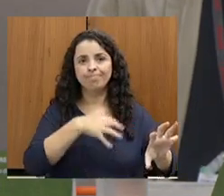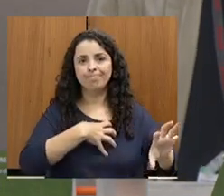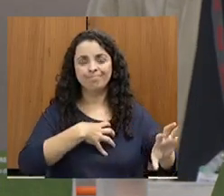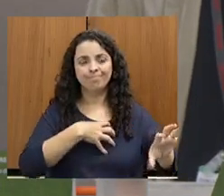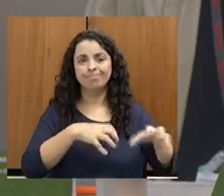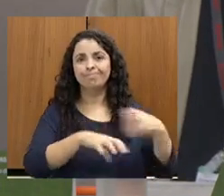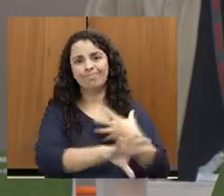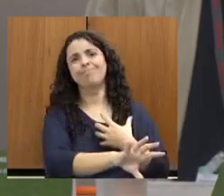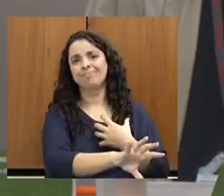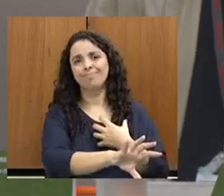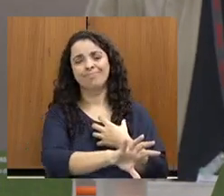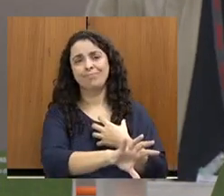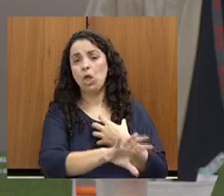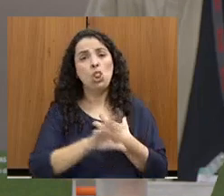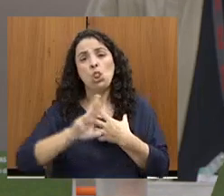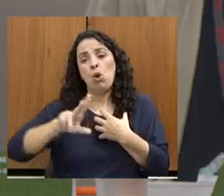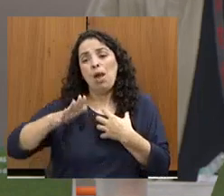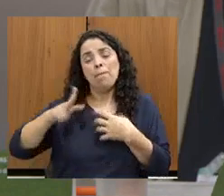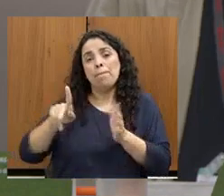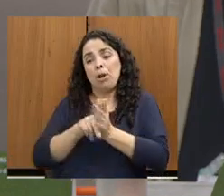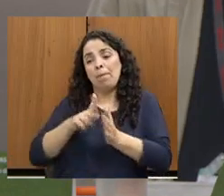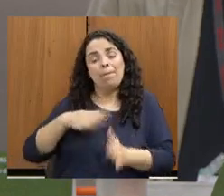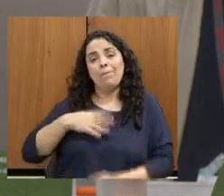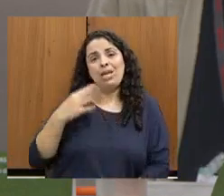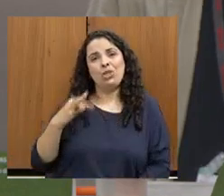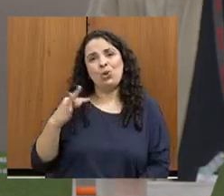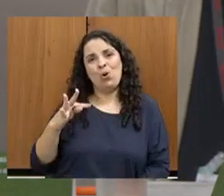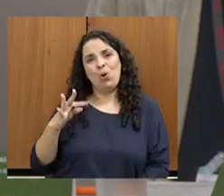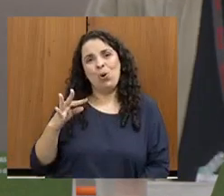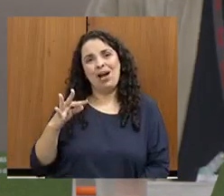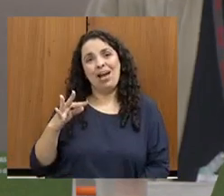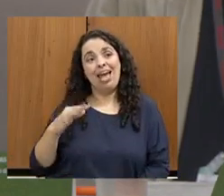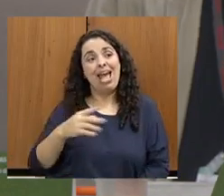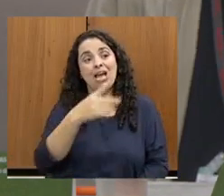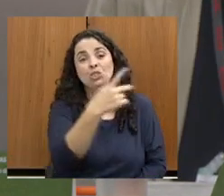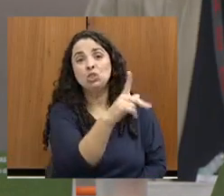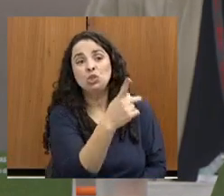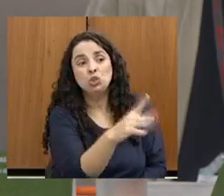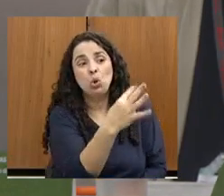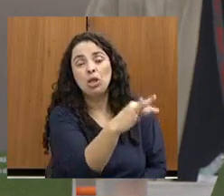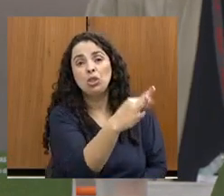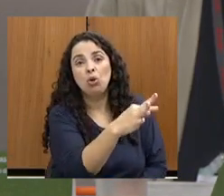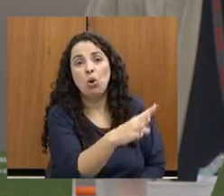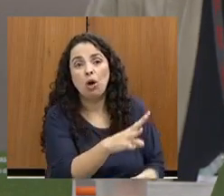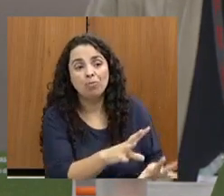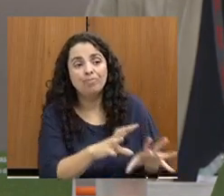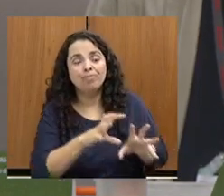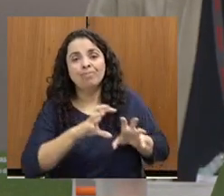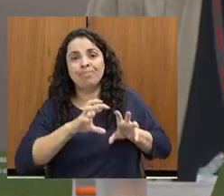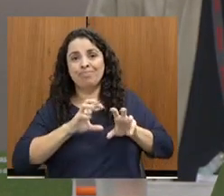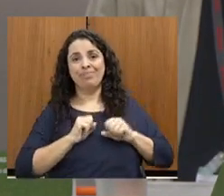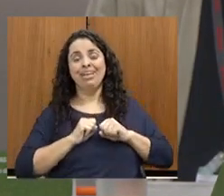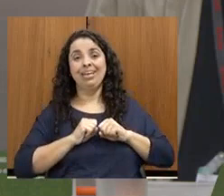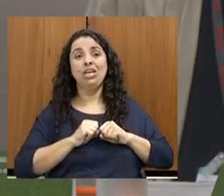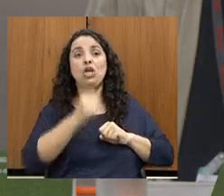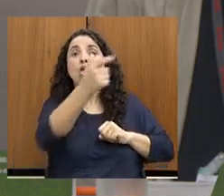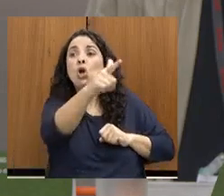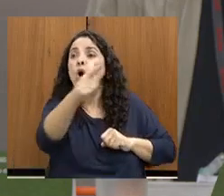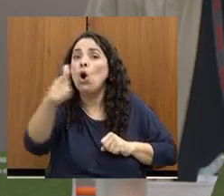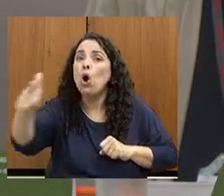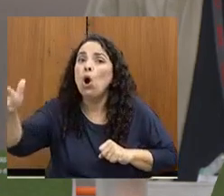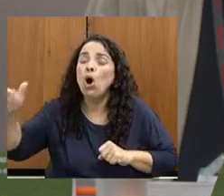é a dor do meu filho, de todas as mães que estão em situação parecida com a minha.